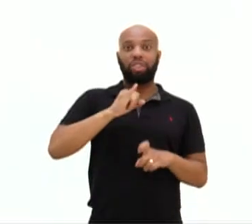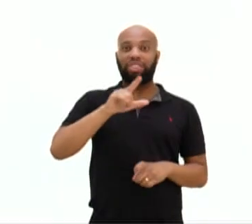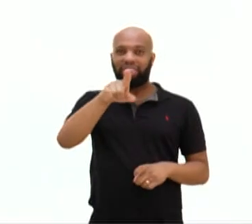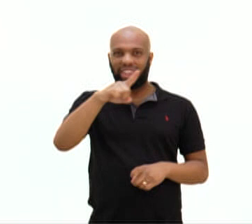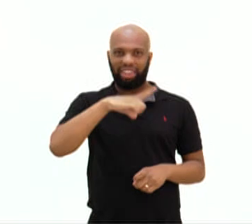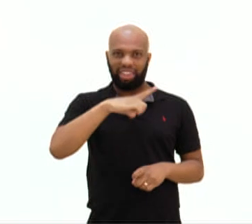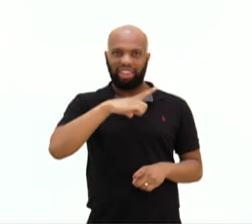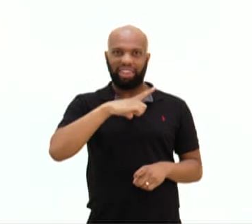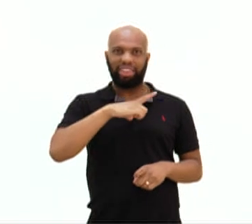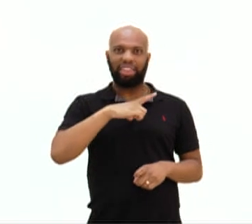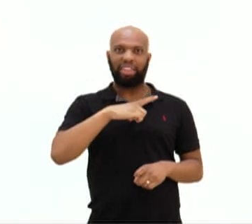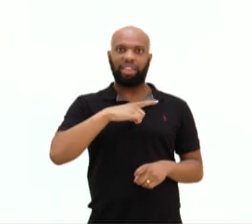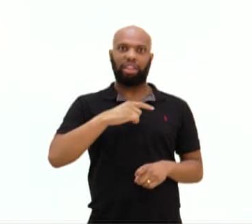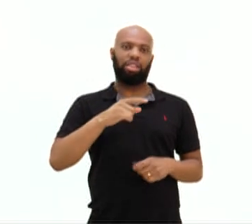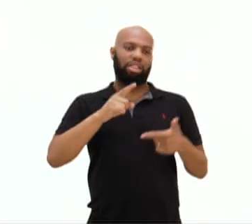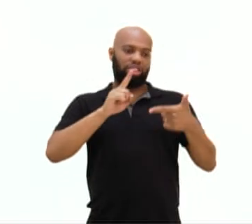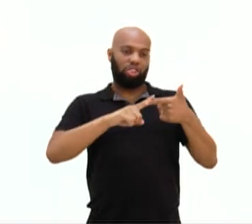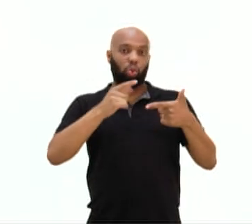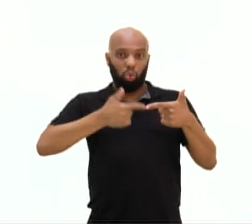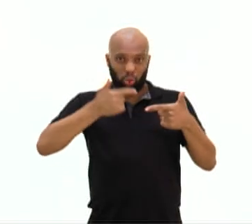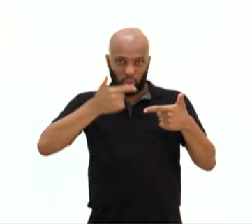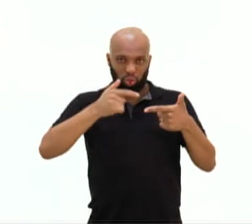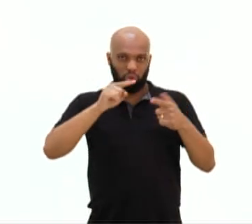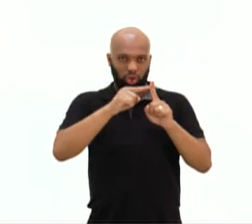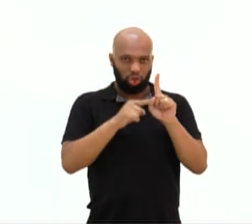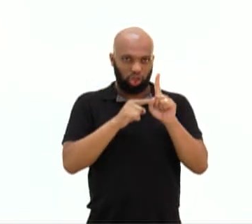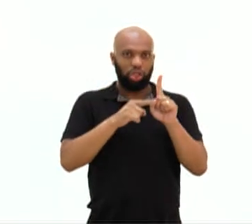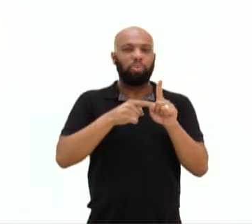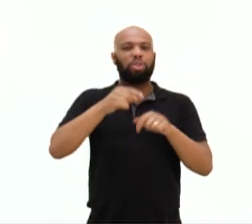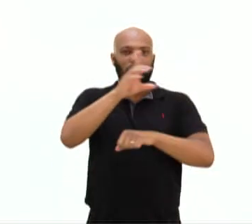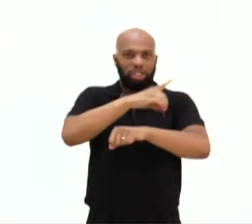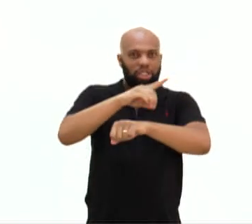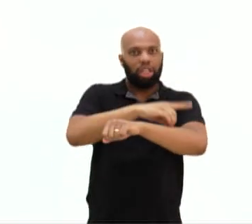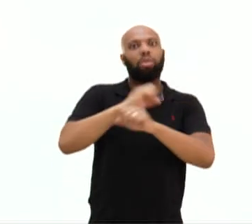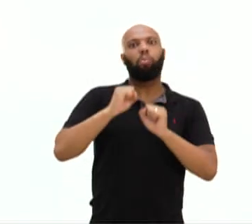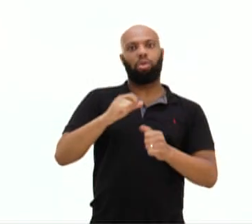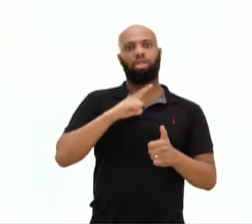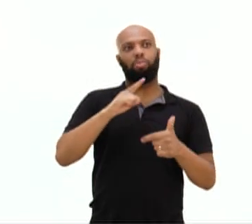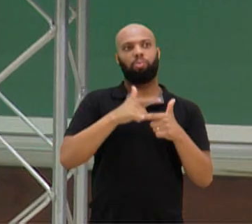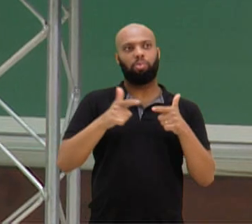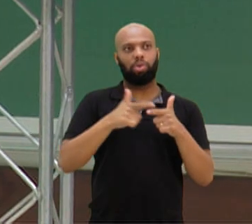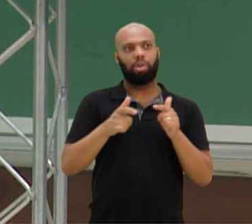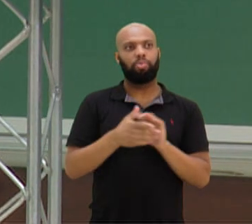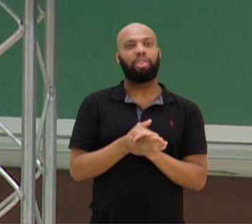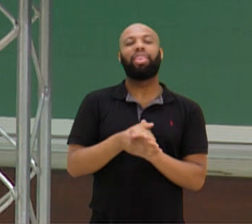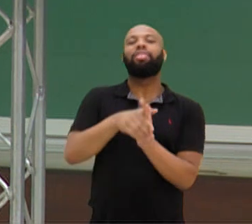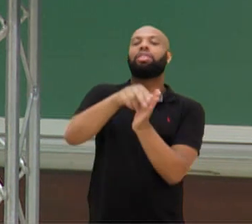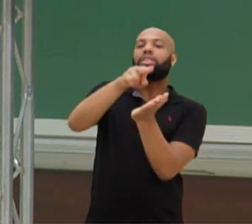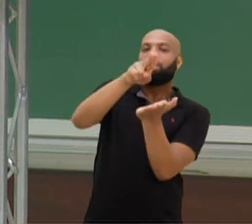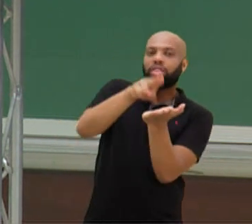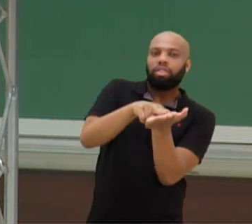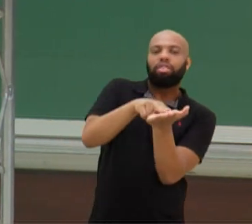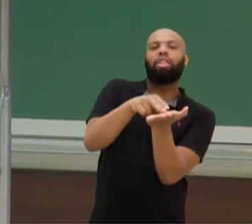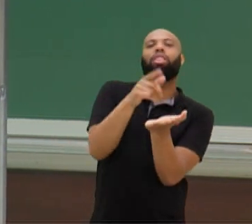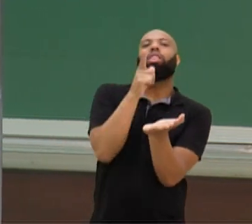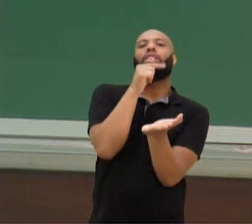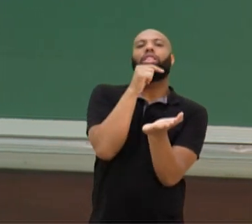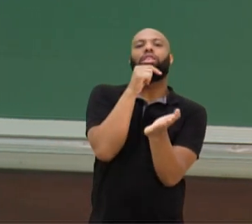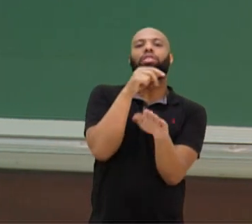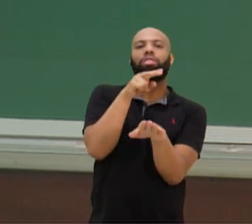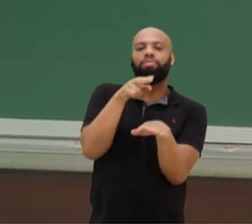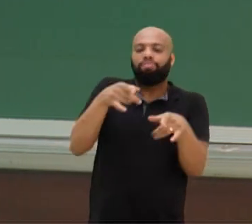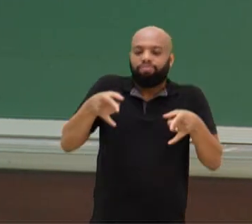gente, repouso, bastante ingestão de água. Não tem remédio específico para vírus, não